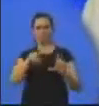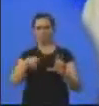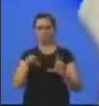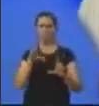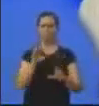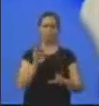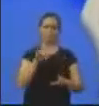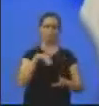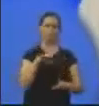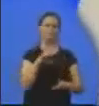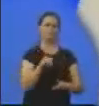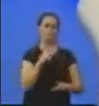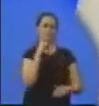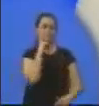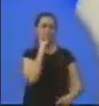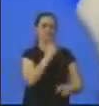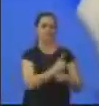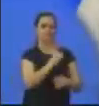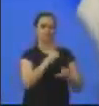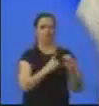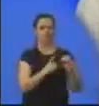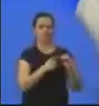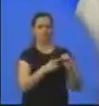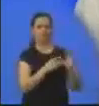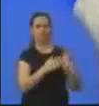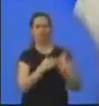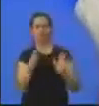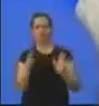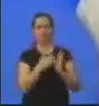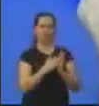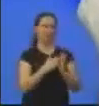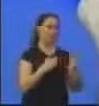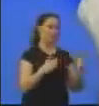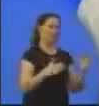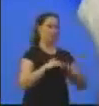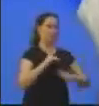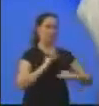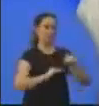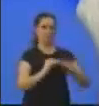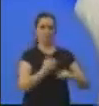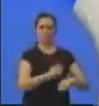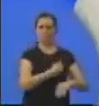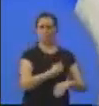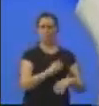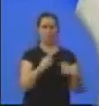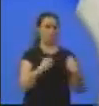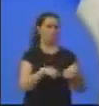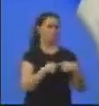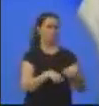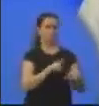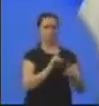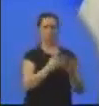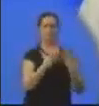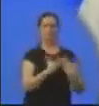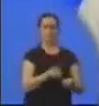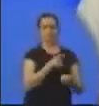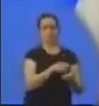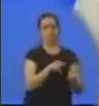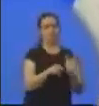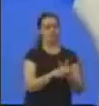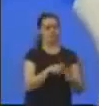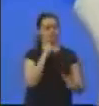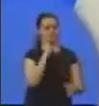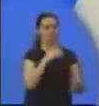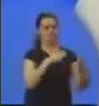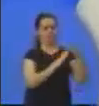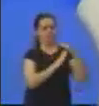e verifico para onde é que está indo. Quando x vai para zero, para onde ele vai. Na prática, eu não preciso fazer nada disso. Eu vou aceitar que o limite